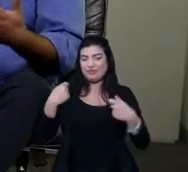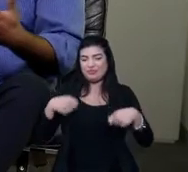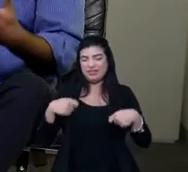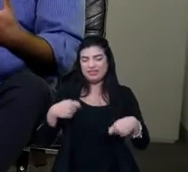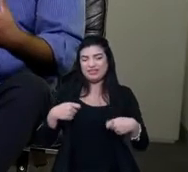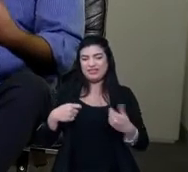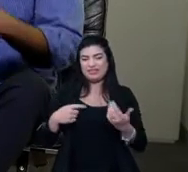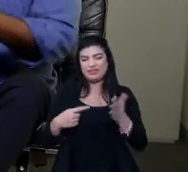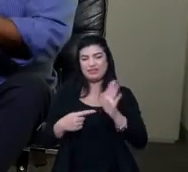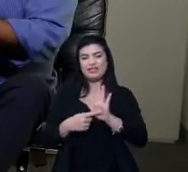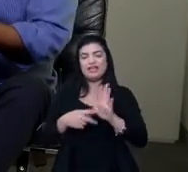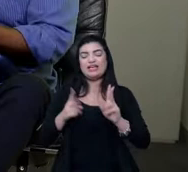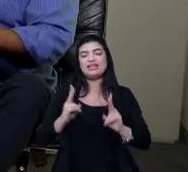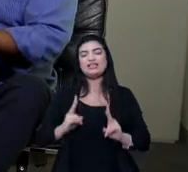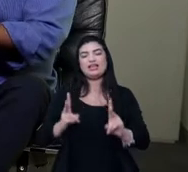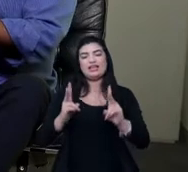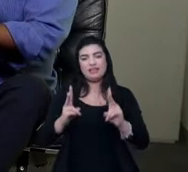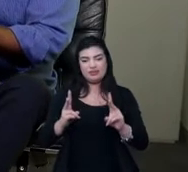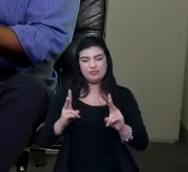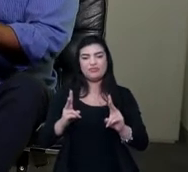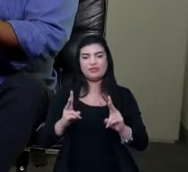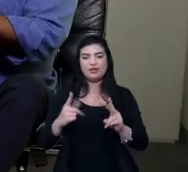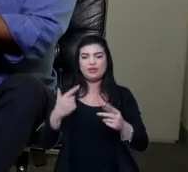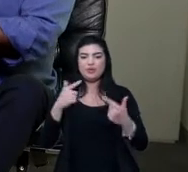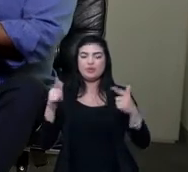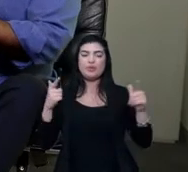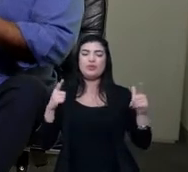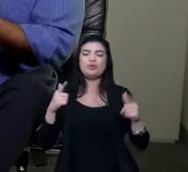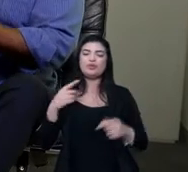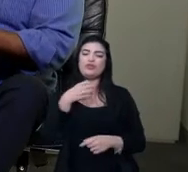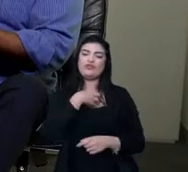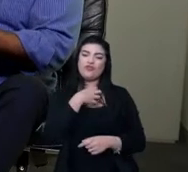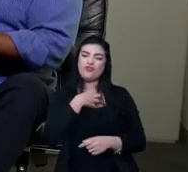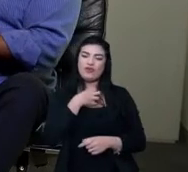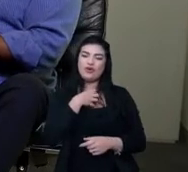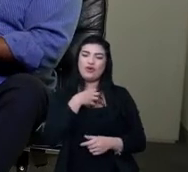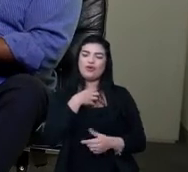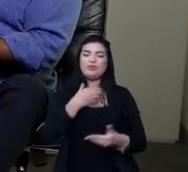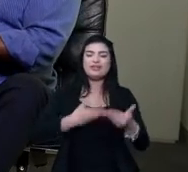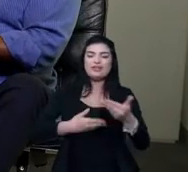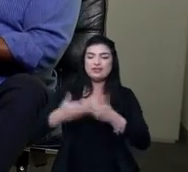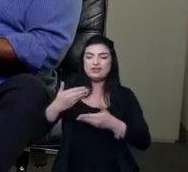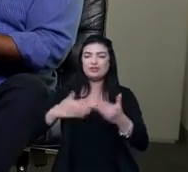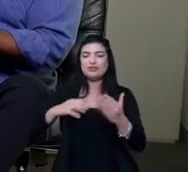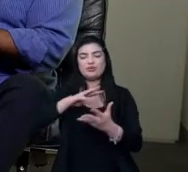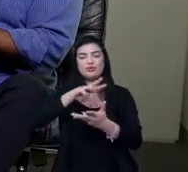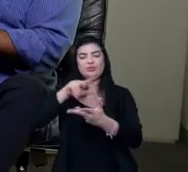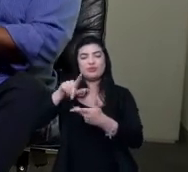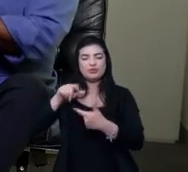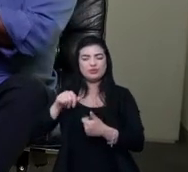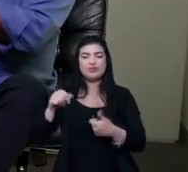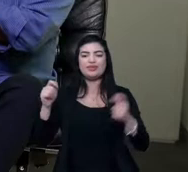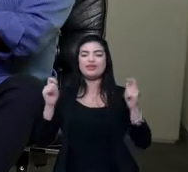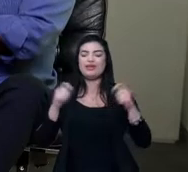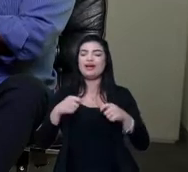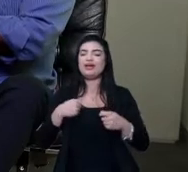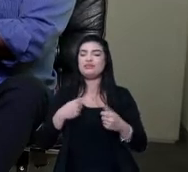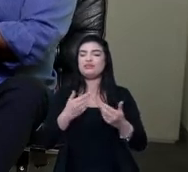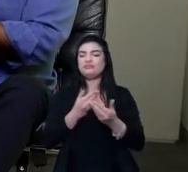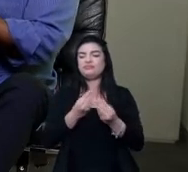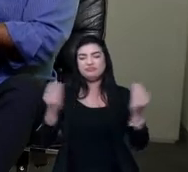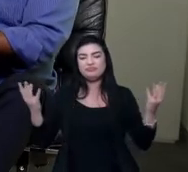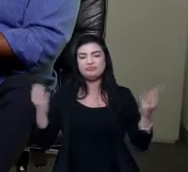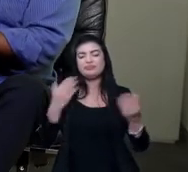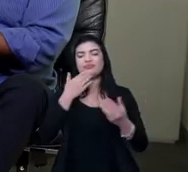nós estamos precisando de outros estímulos, outras formas de nos relacionar com o mundo, então vou partir para a arte. Aí eu acho que talvez tenha